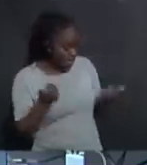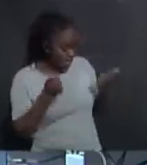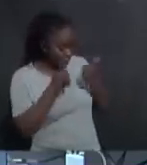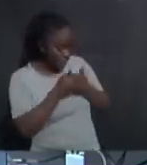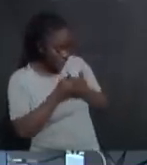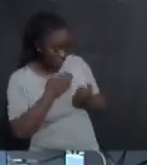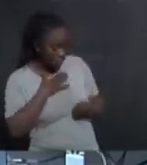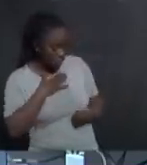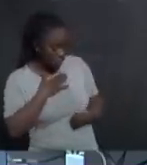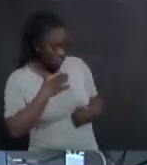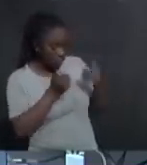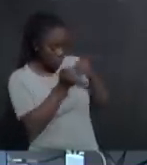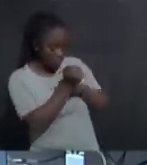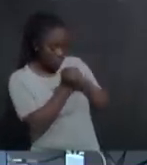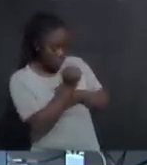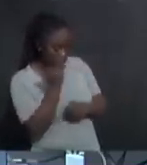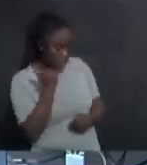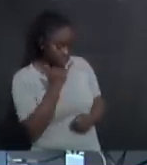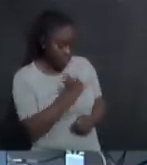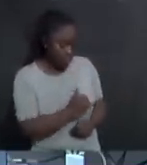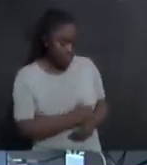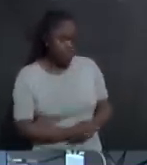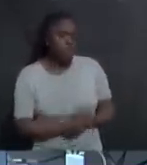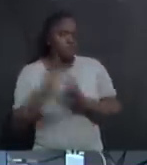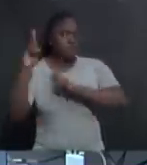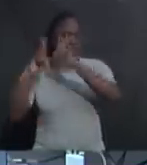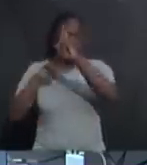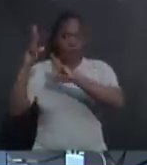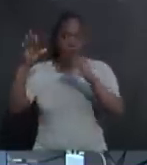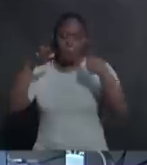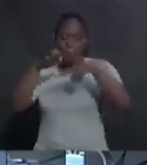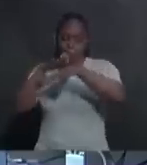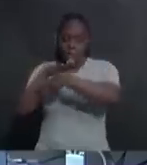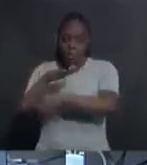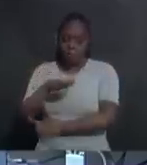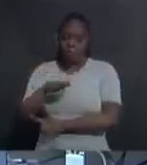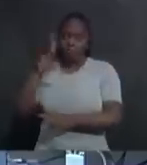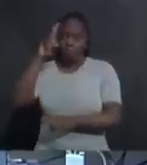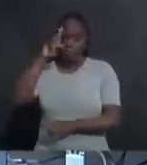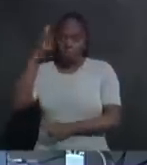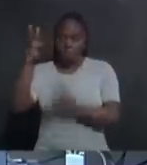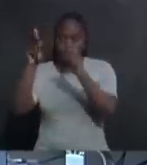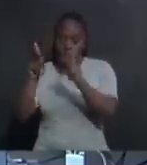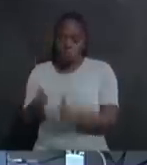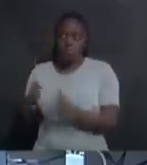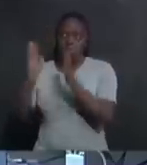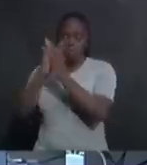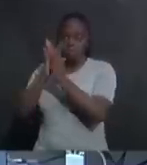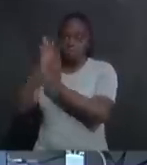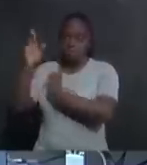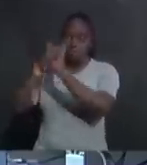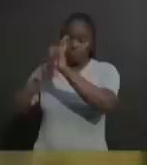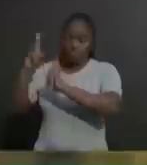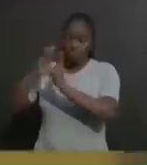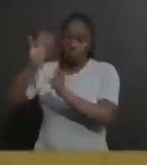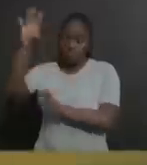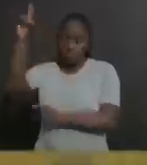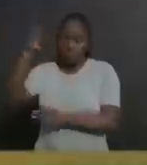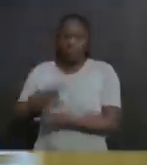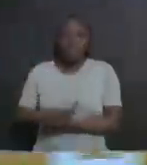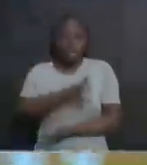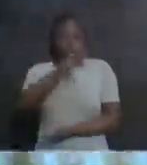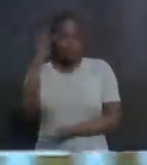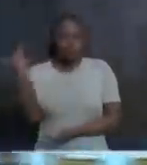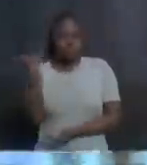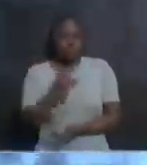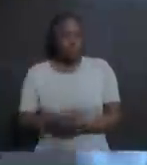segredo. A intimidade do Senhor é para aqueles que o buscam. Já teve vezes que eu chamei o Davi e a Emily, falei com eles: ó,